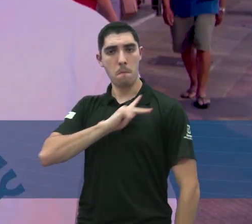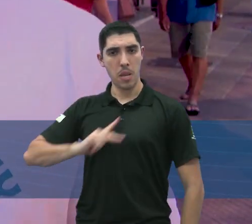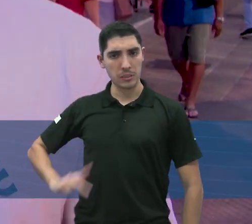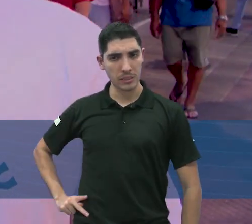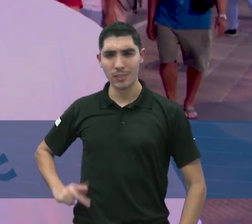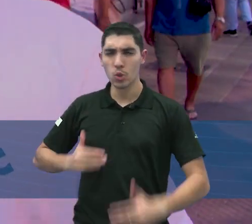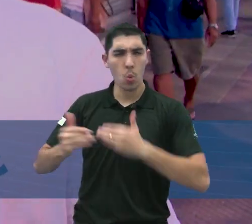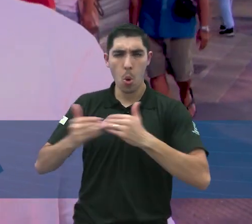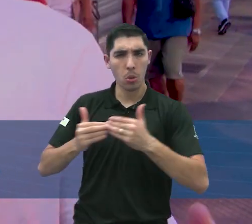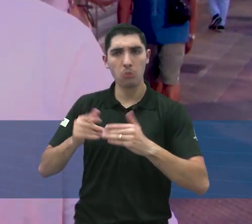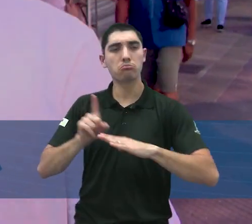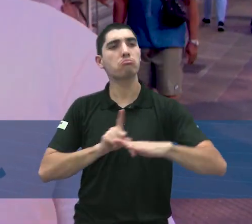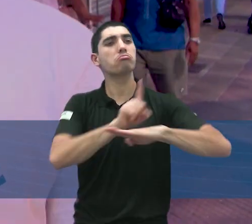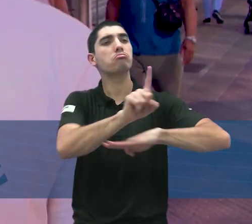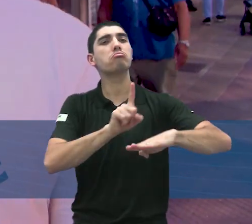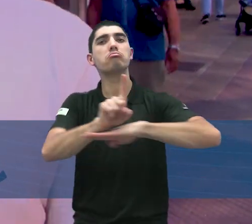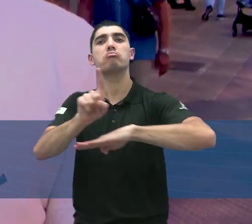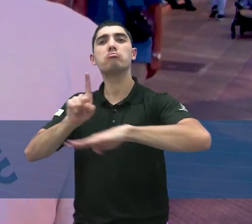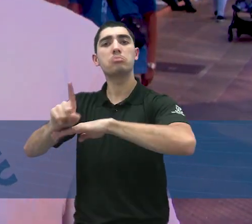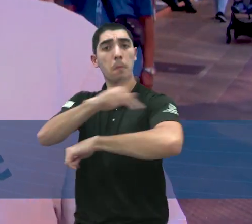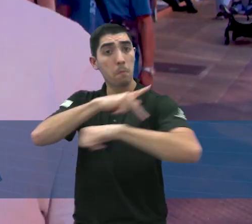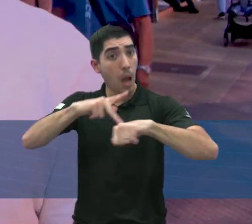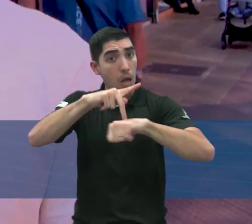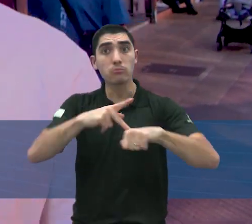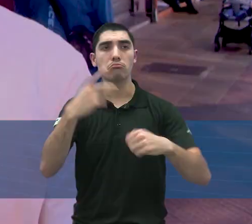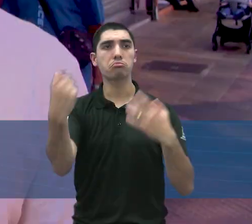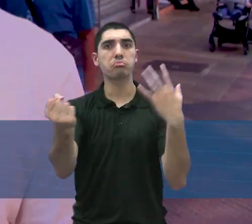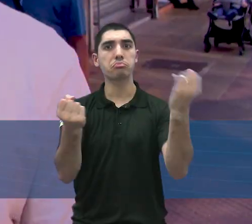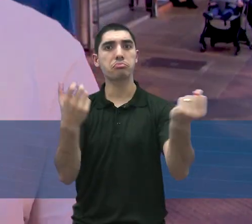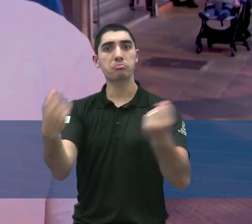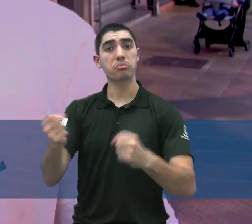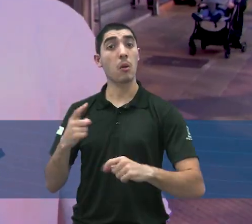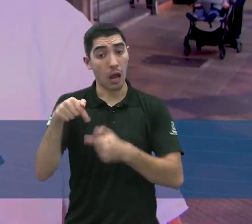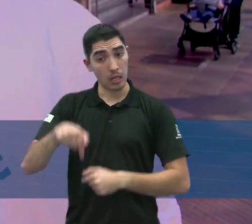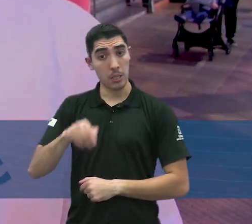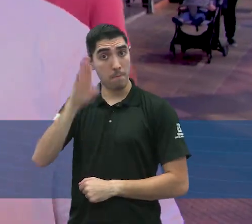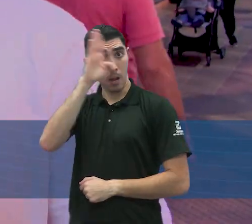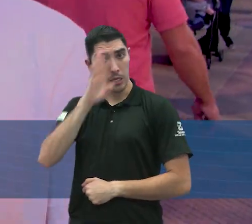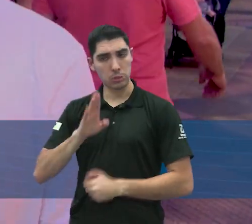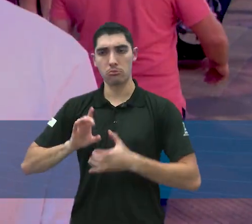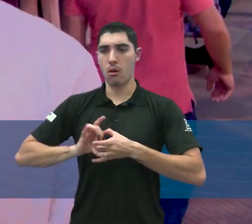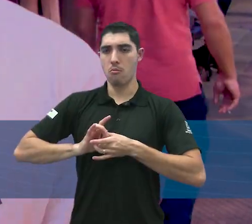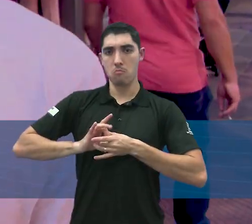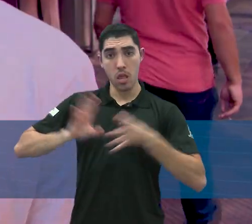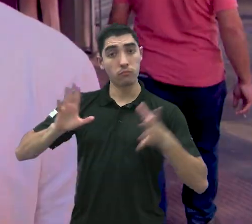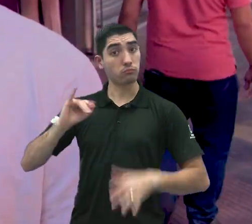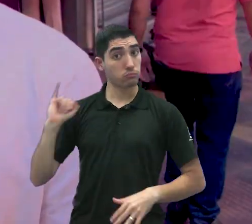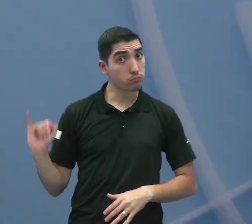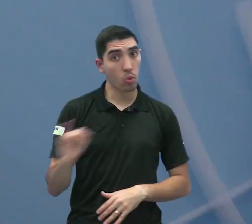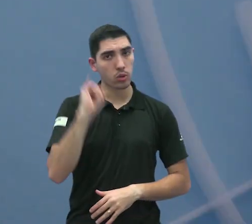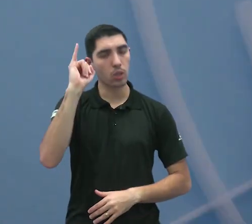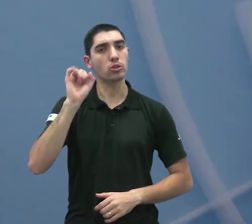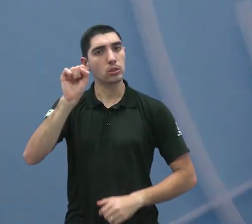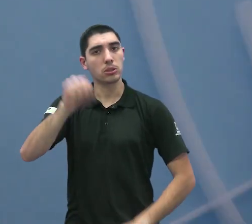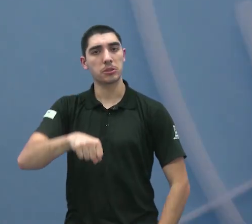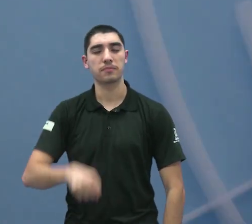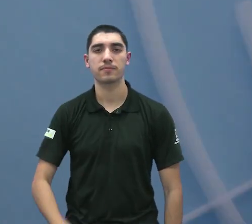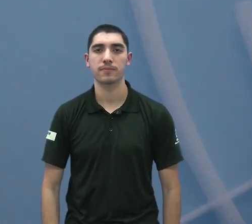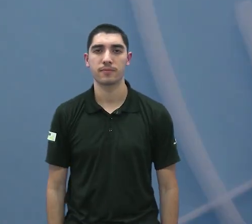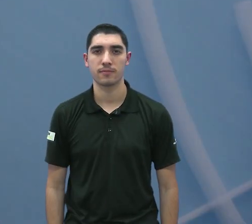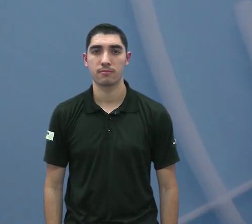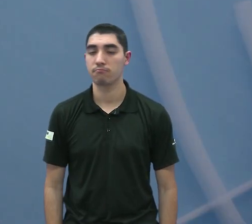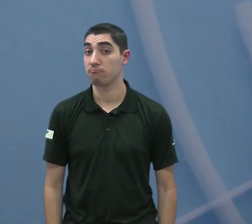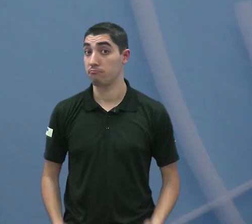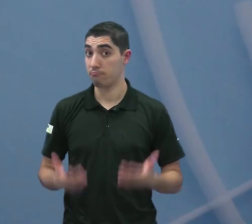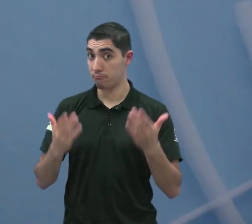ele for, ele é bem recebido, porque o nosso país é um país soberano, muito importante para o mundo inteiro. E aí,